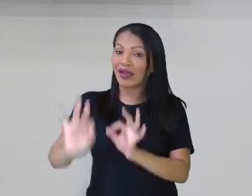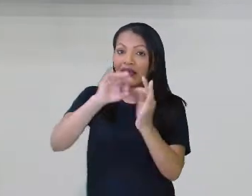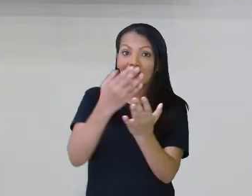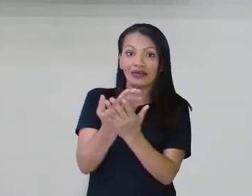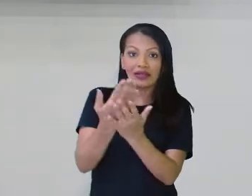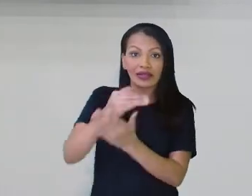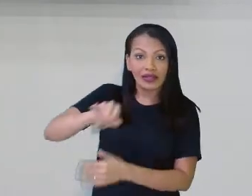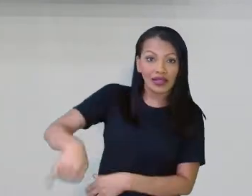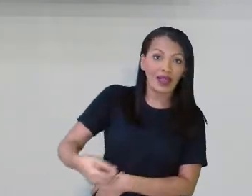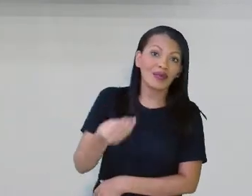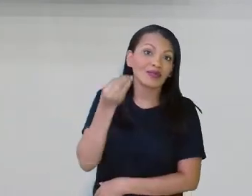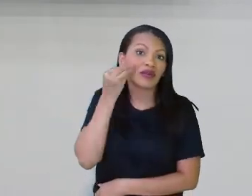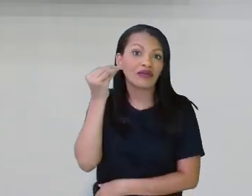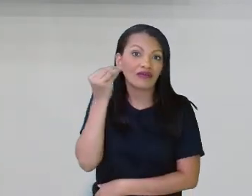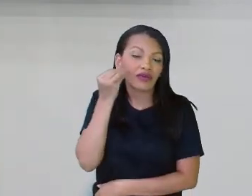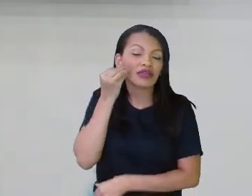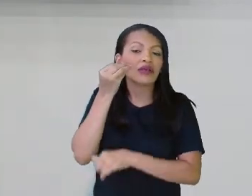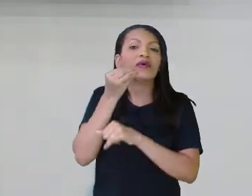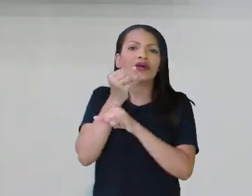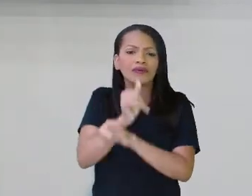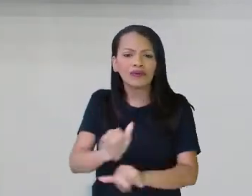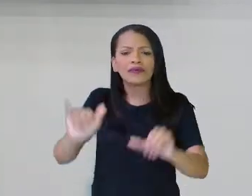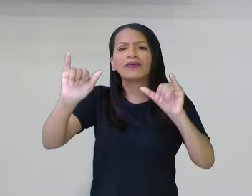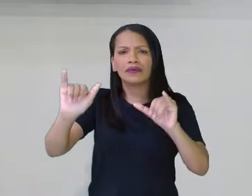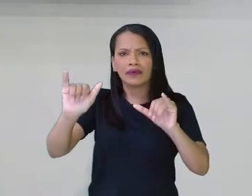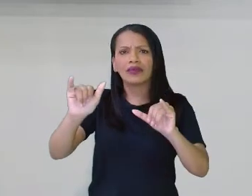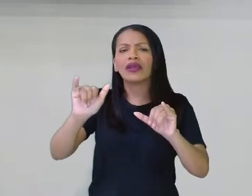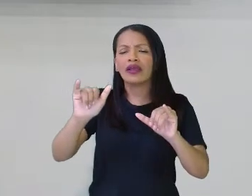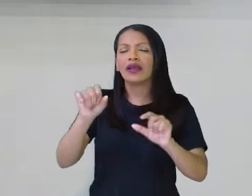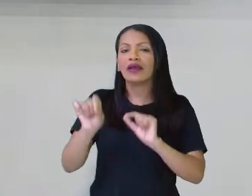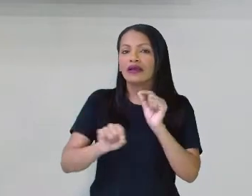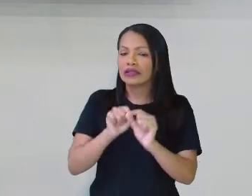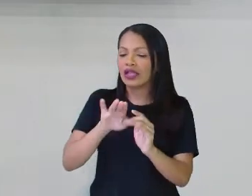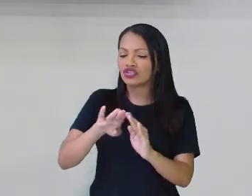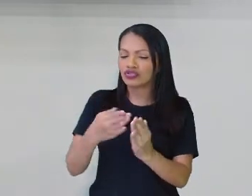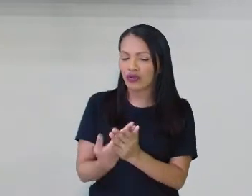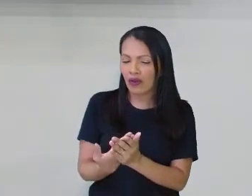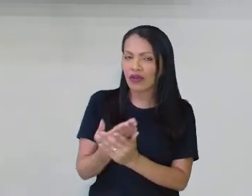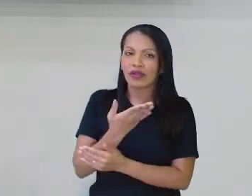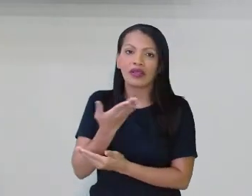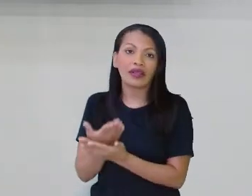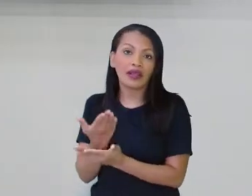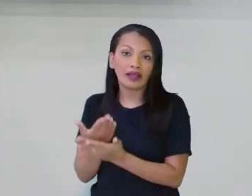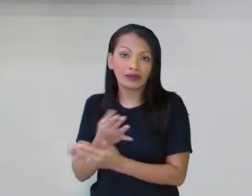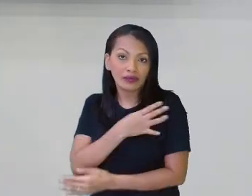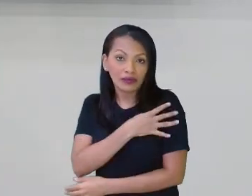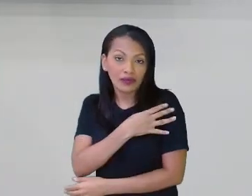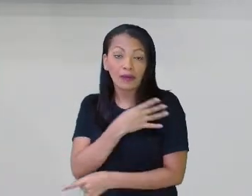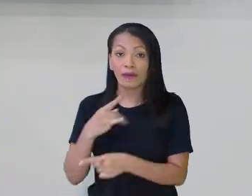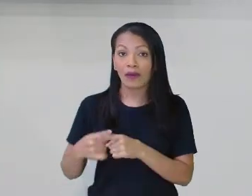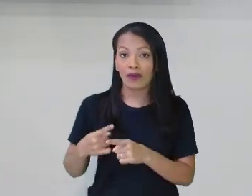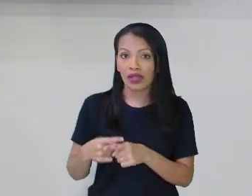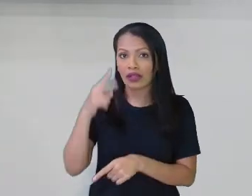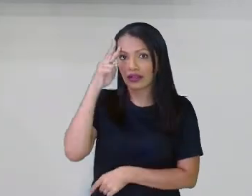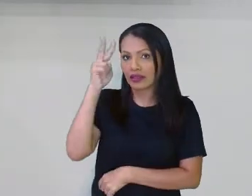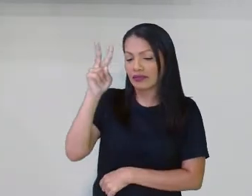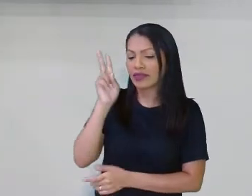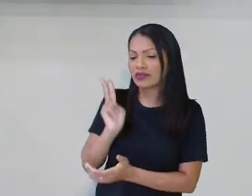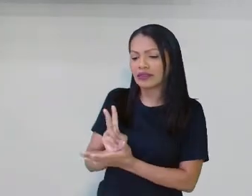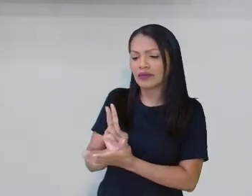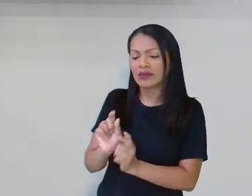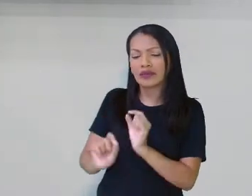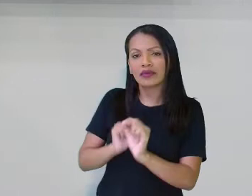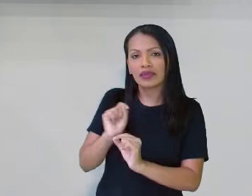e aproveitar para divulgar aí na sua turma, na sua escola, as aulas do 4º ano, porque, lembrando